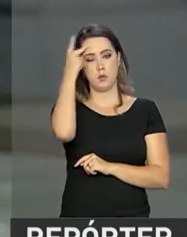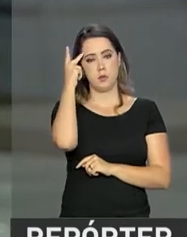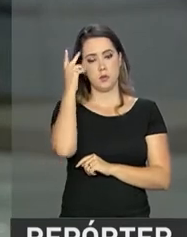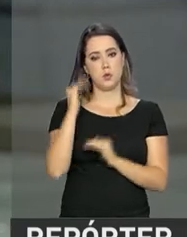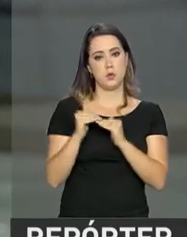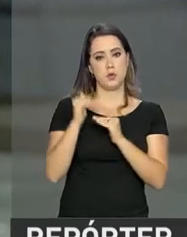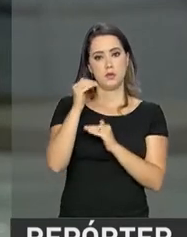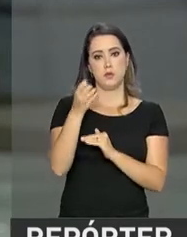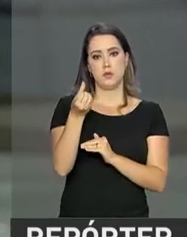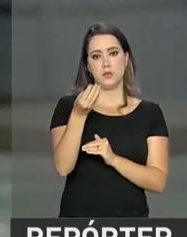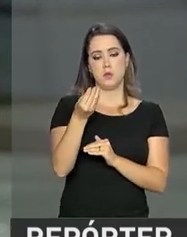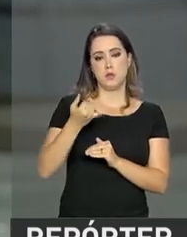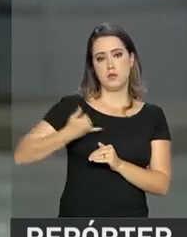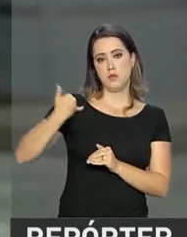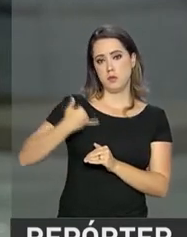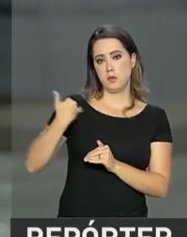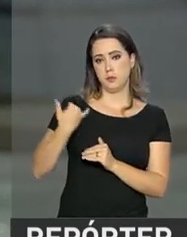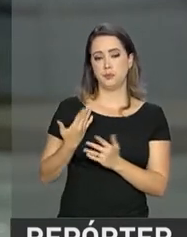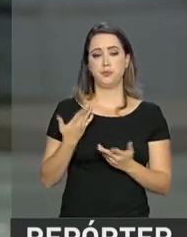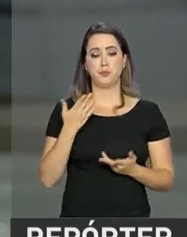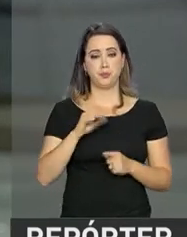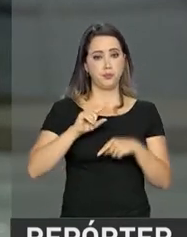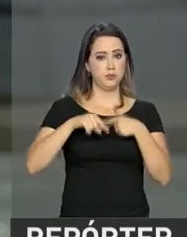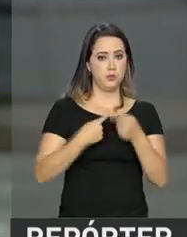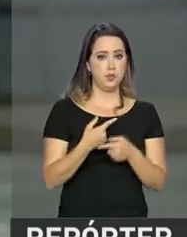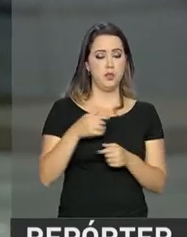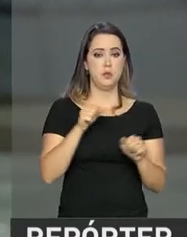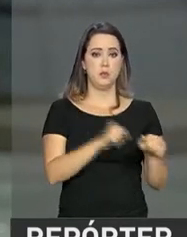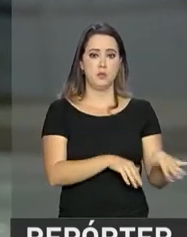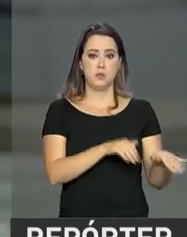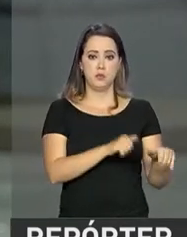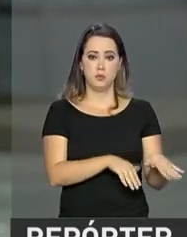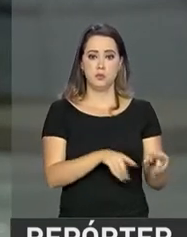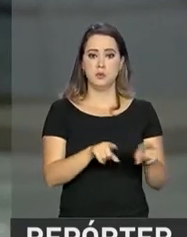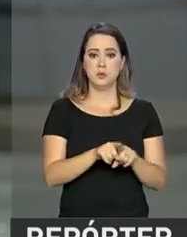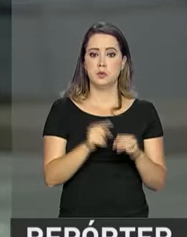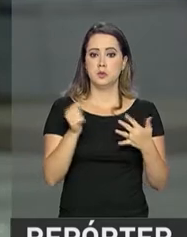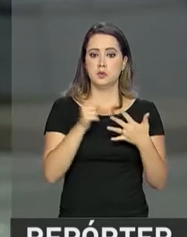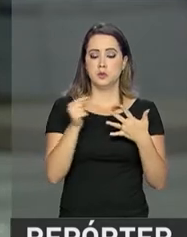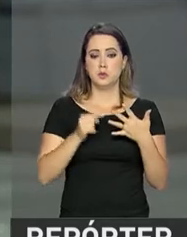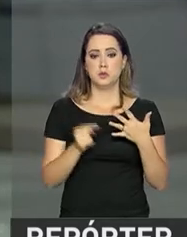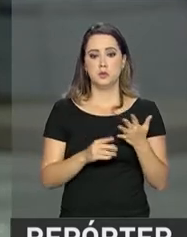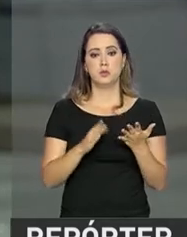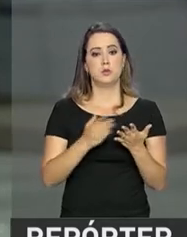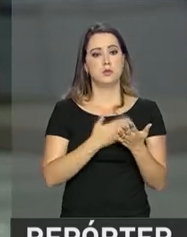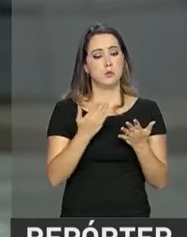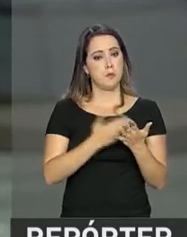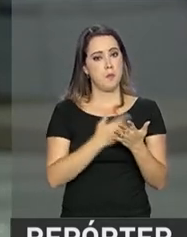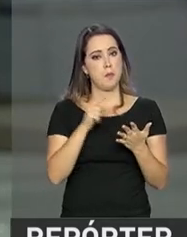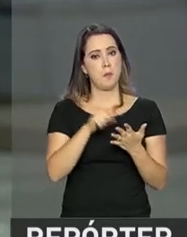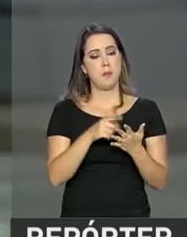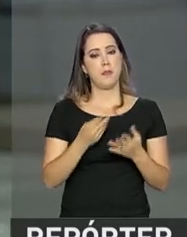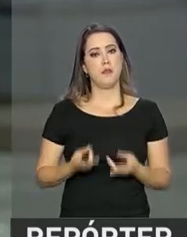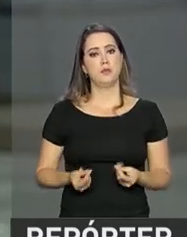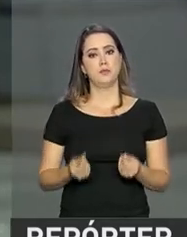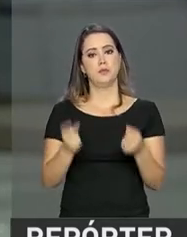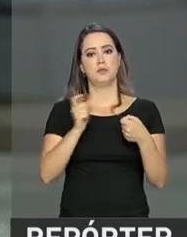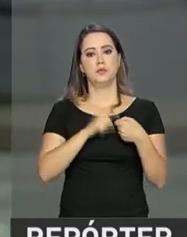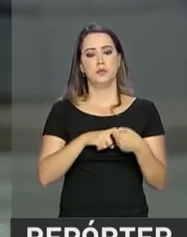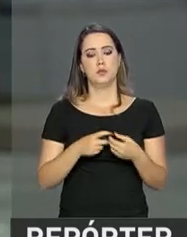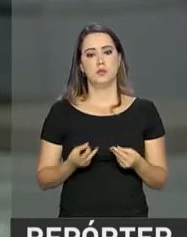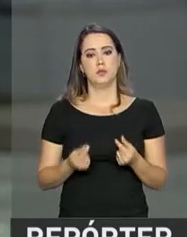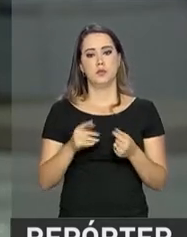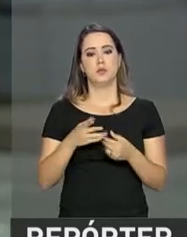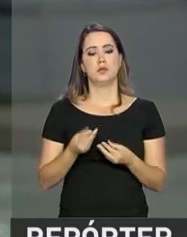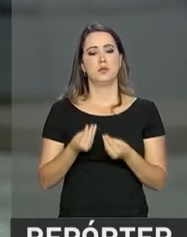60 anos ou mais e aí depois de setembro roberto de acordo com esse calendário divulgado esses recursos do outro então